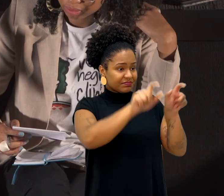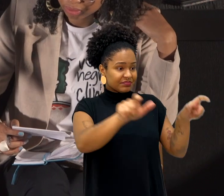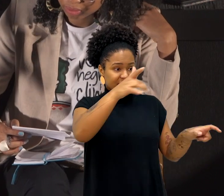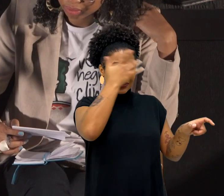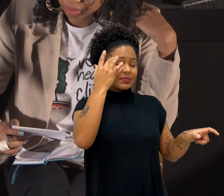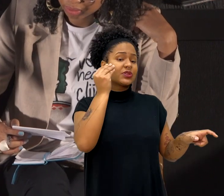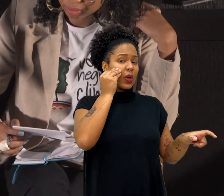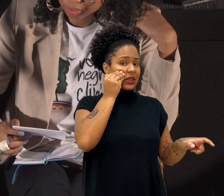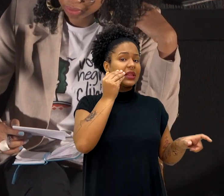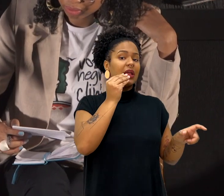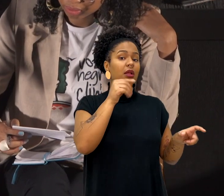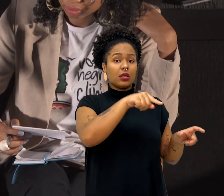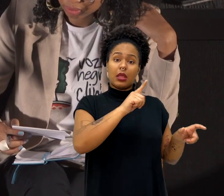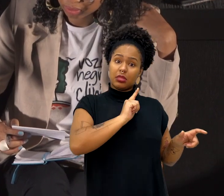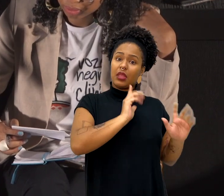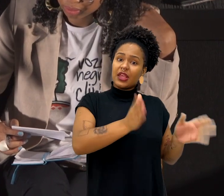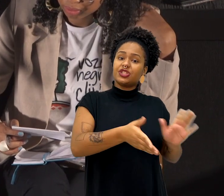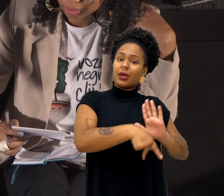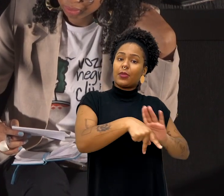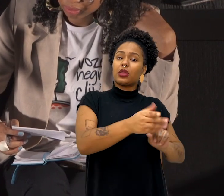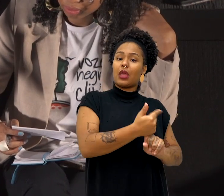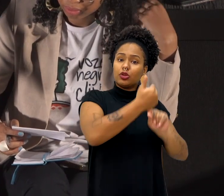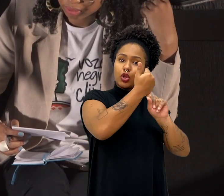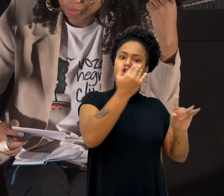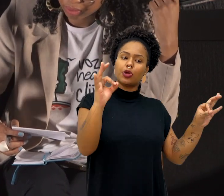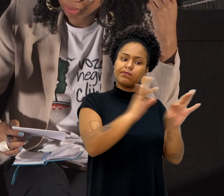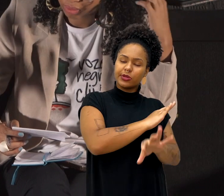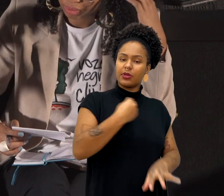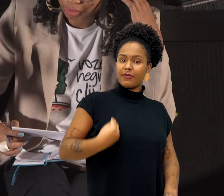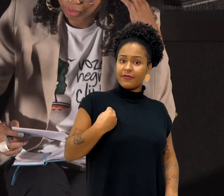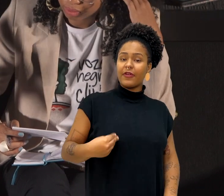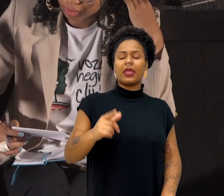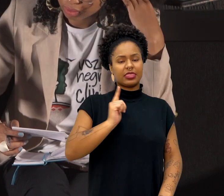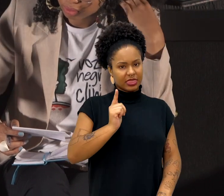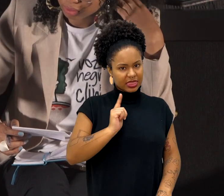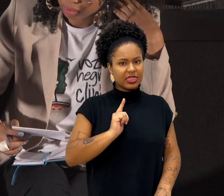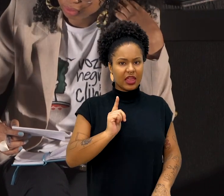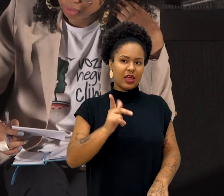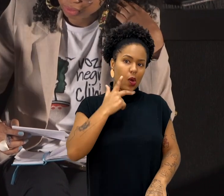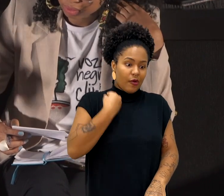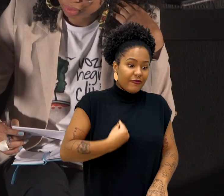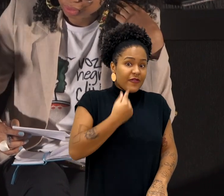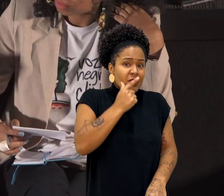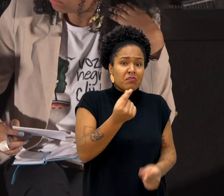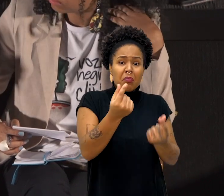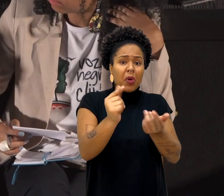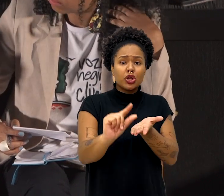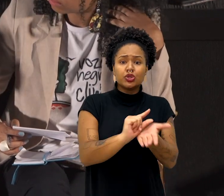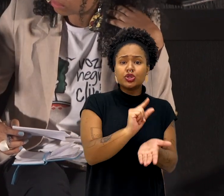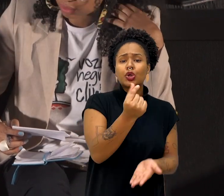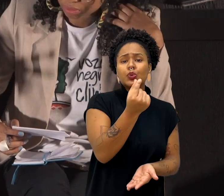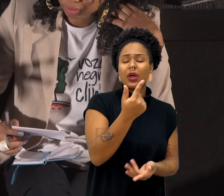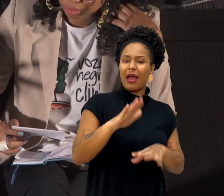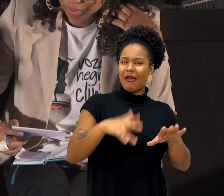as pessoas já têm tecnologias sociais de sobrevivência, né, que vivenciam com muito pouco. Olha só, né, gente?